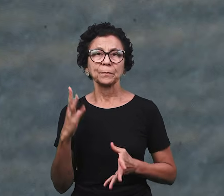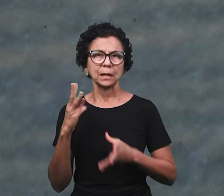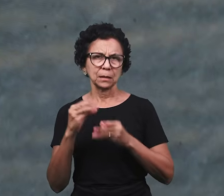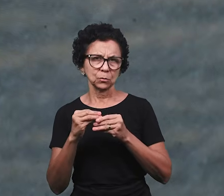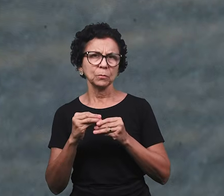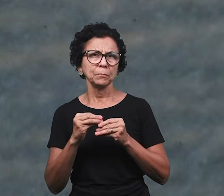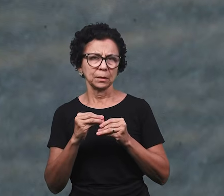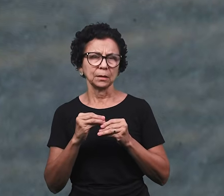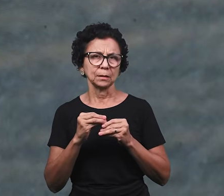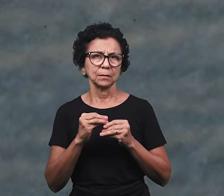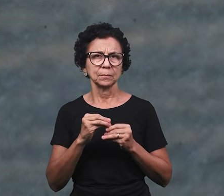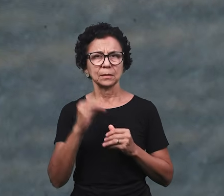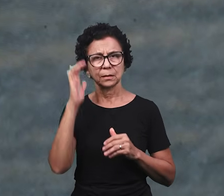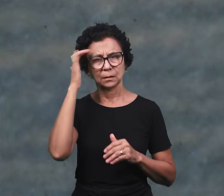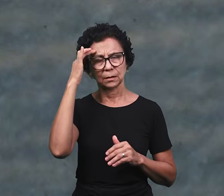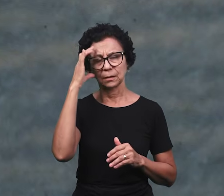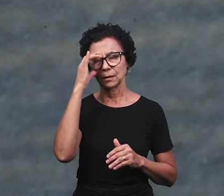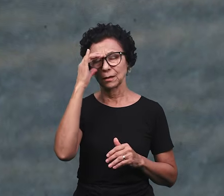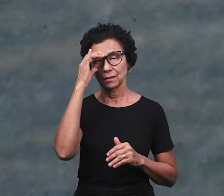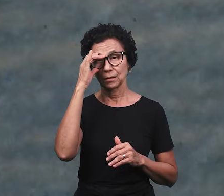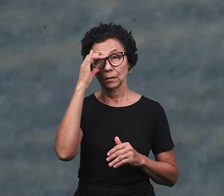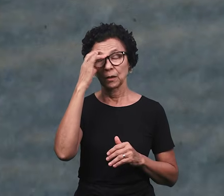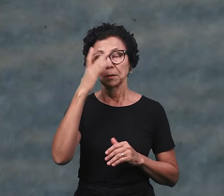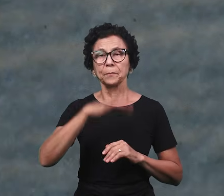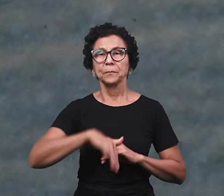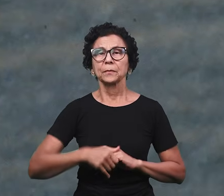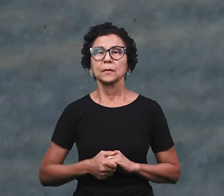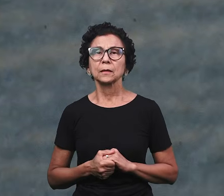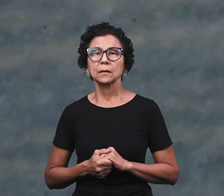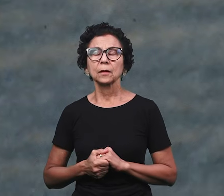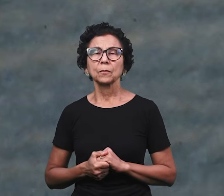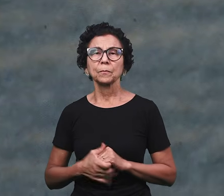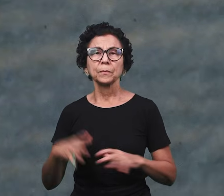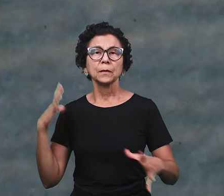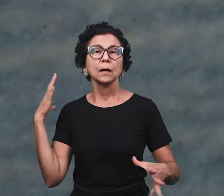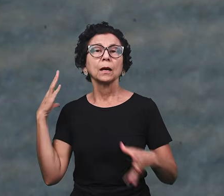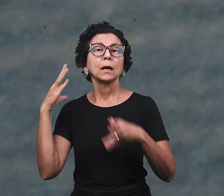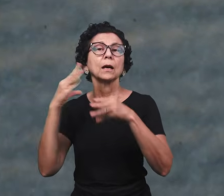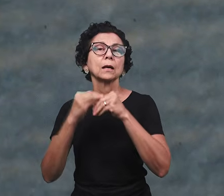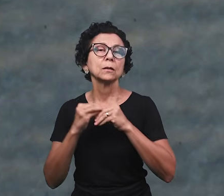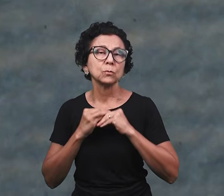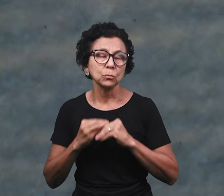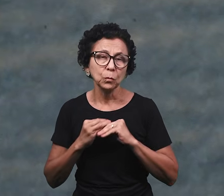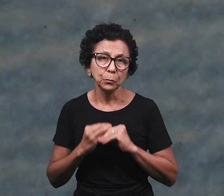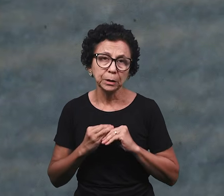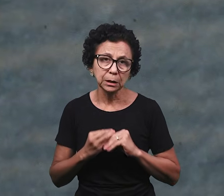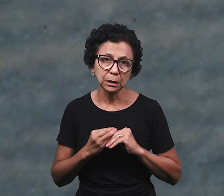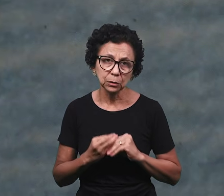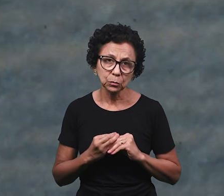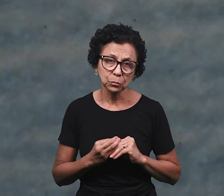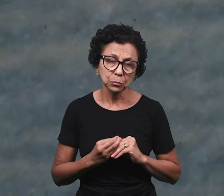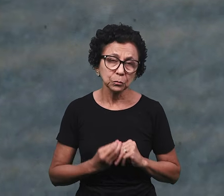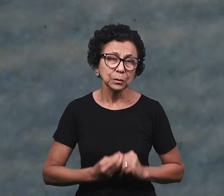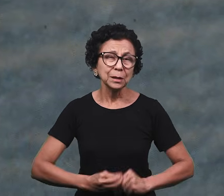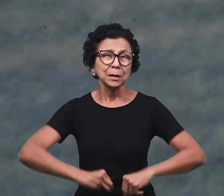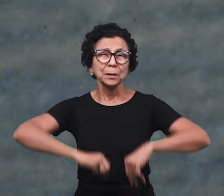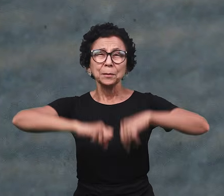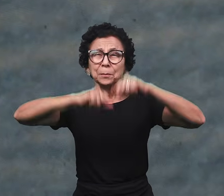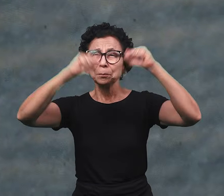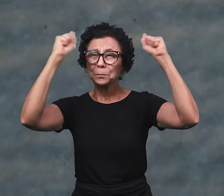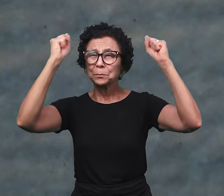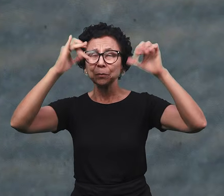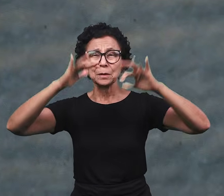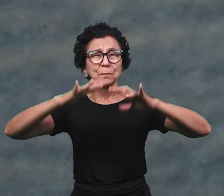uma expressão bíblica nem muito usual no nosso meio, mas no pacote, ou seja, no conjunto de bênçãos